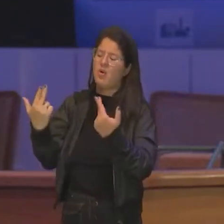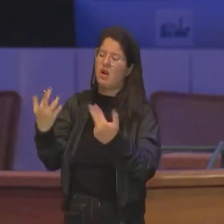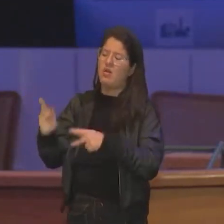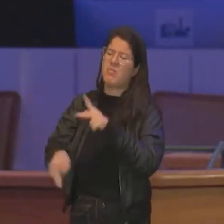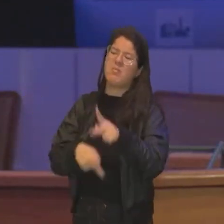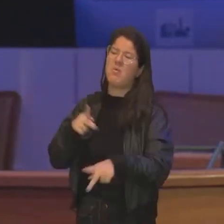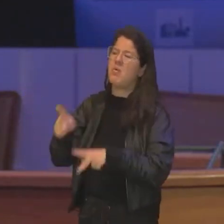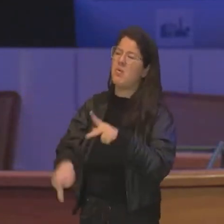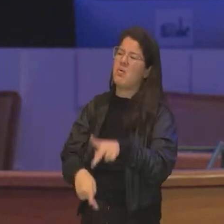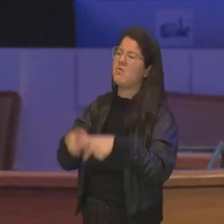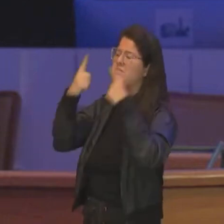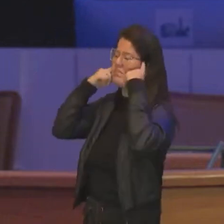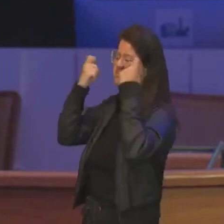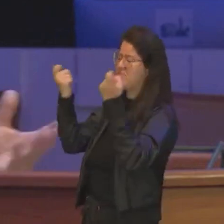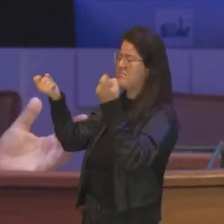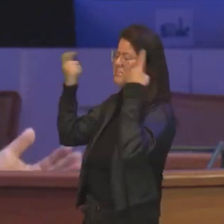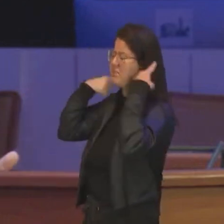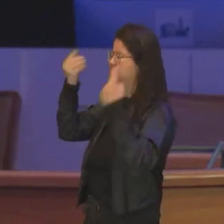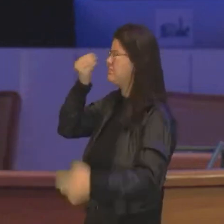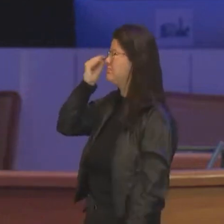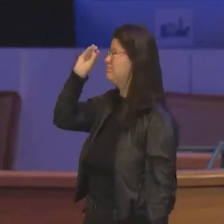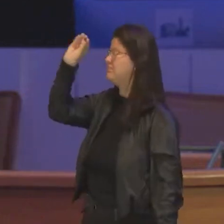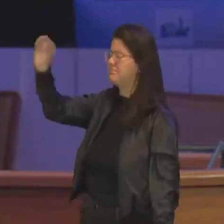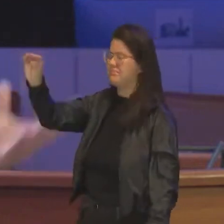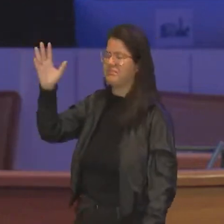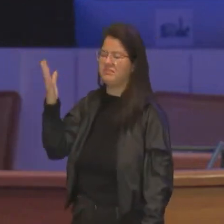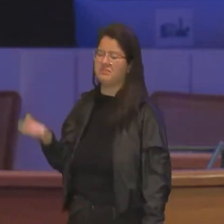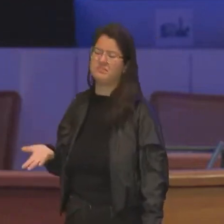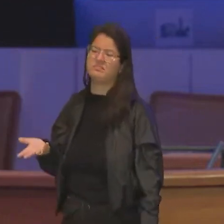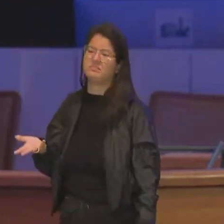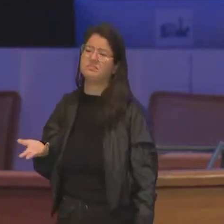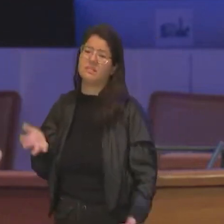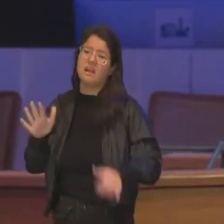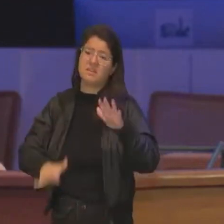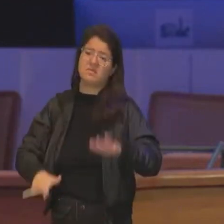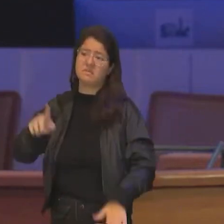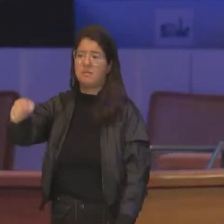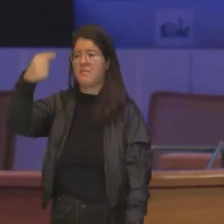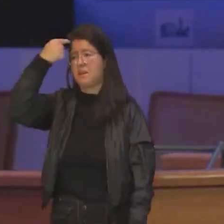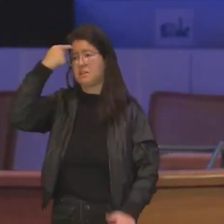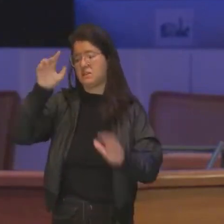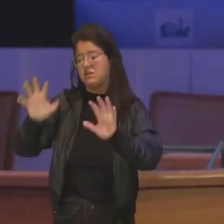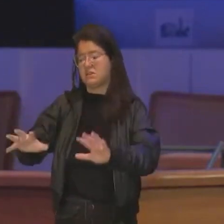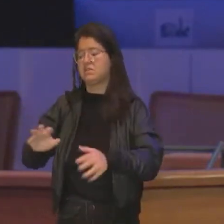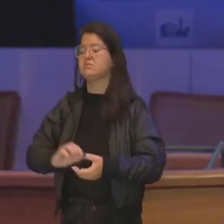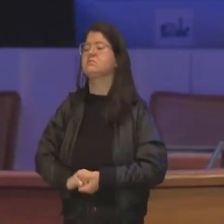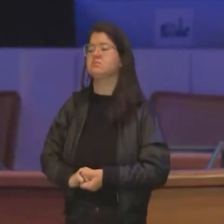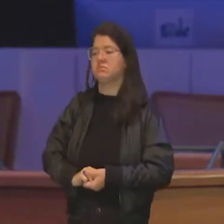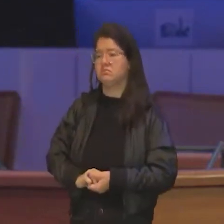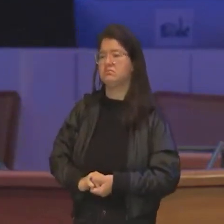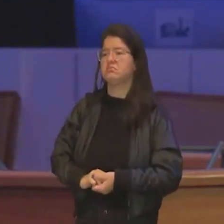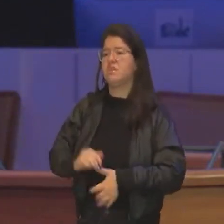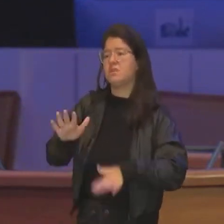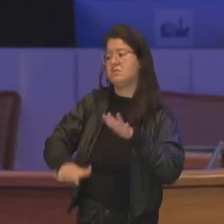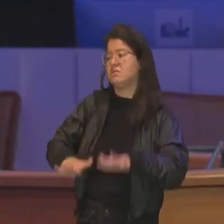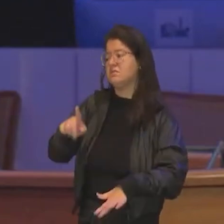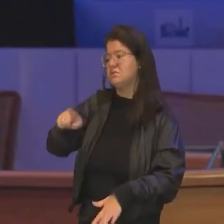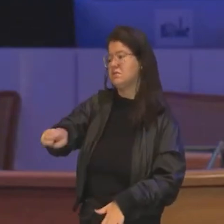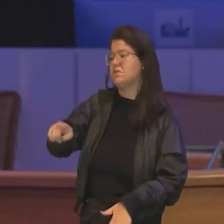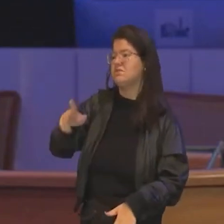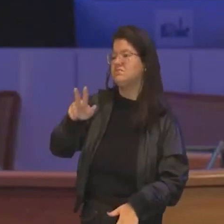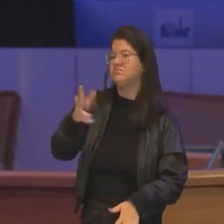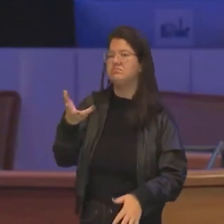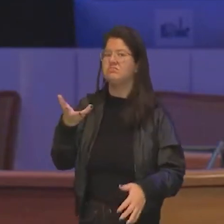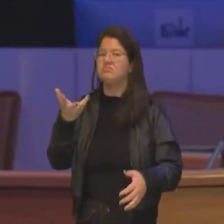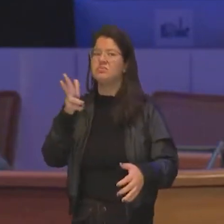que nunca ouvia falar, nunca dava ouvidos ao que Deus queria falar, nunca ouvia o que os meus pais